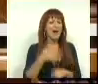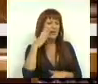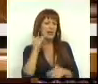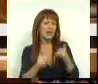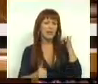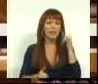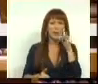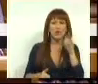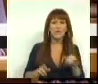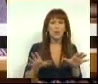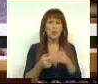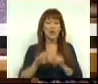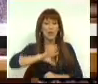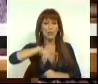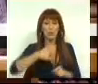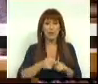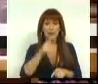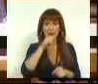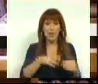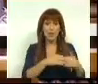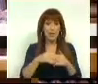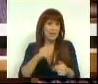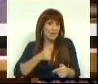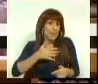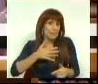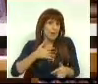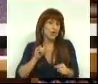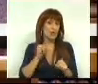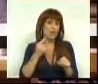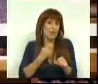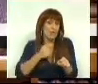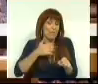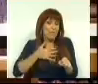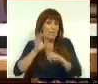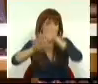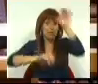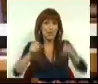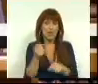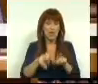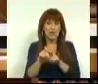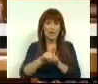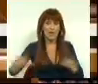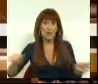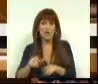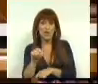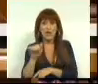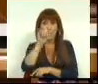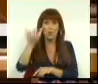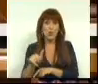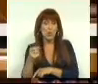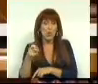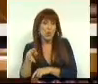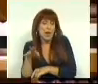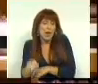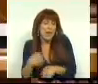do Conselho Mundial da Água, liderado por empresas multinacionais como a General des Eaux ou a Lyonnaise des Eaux,